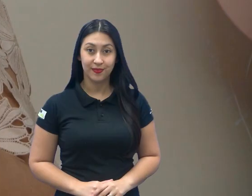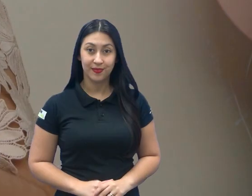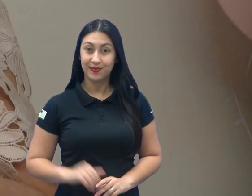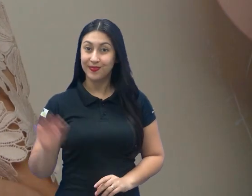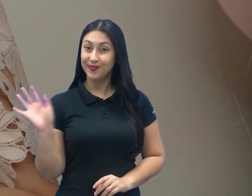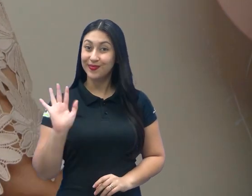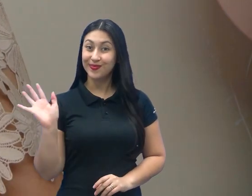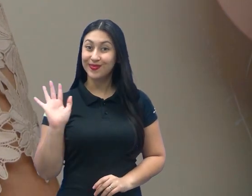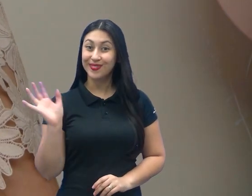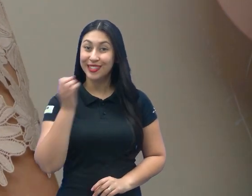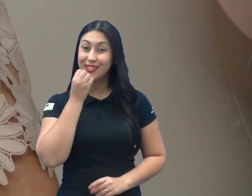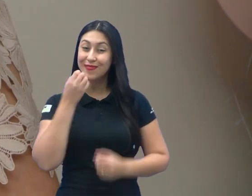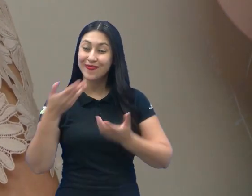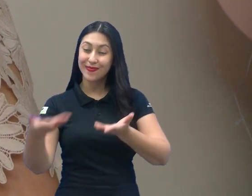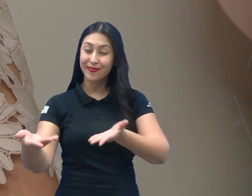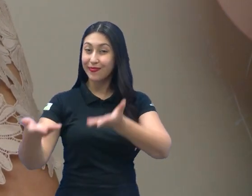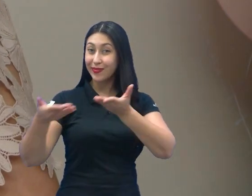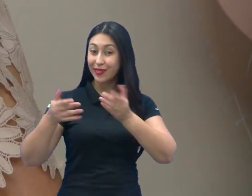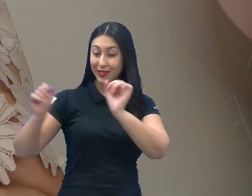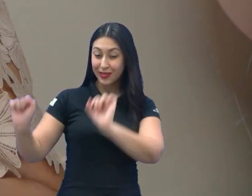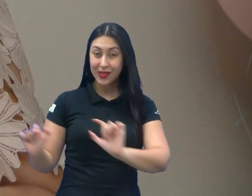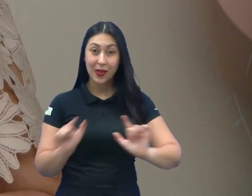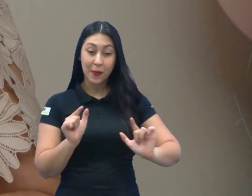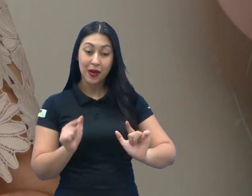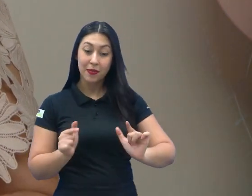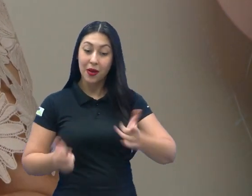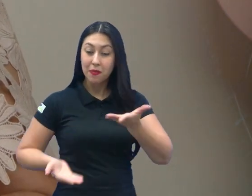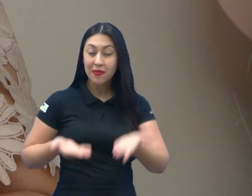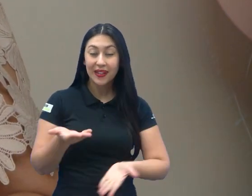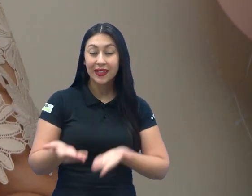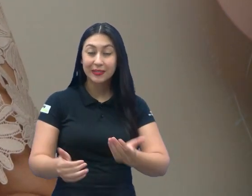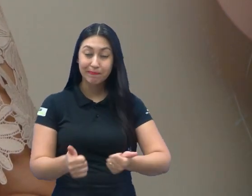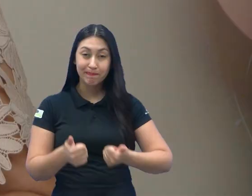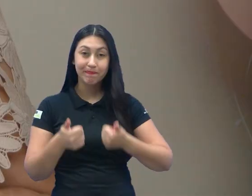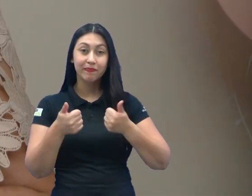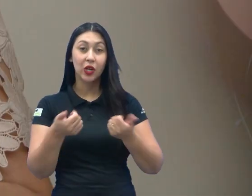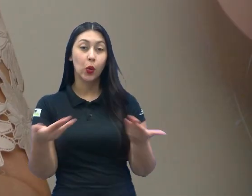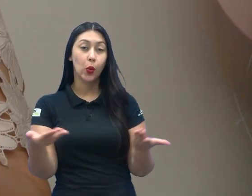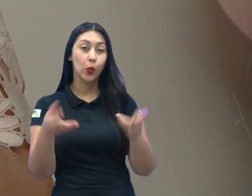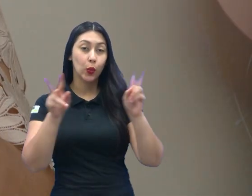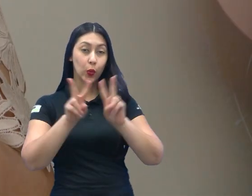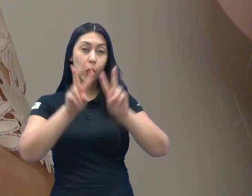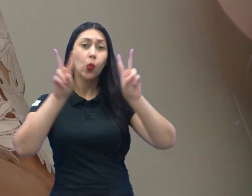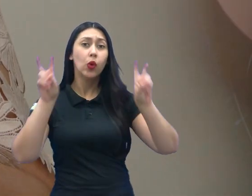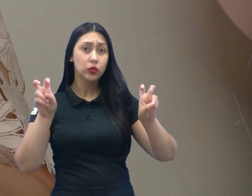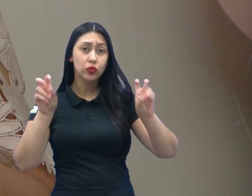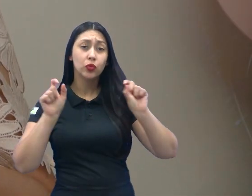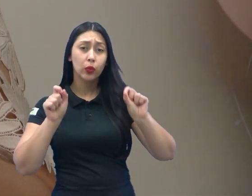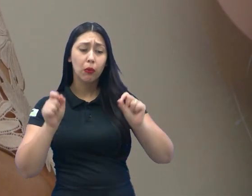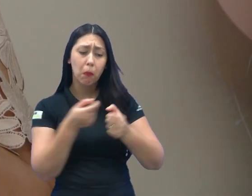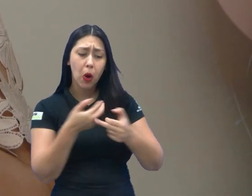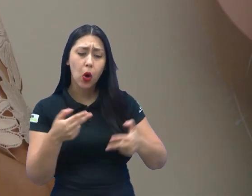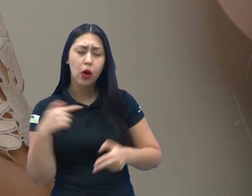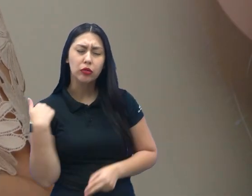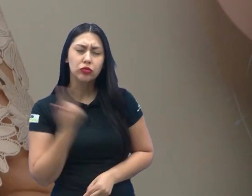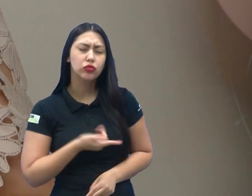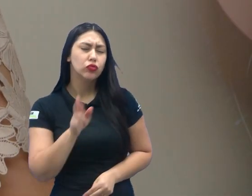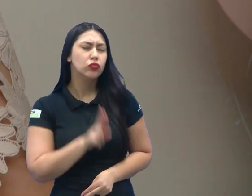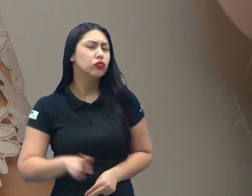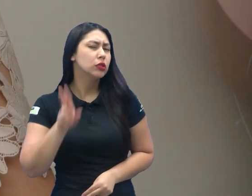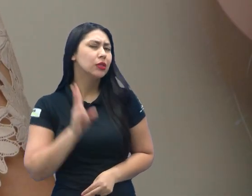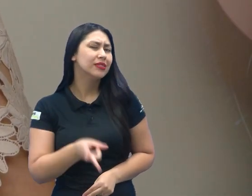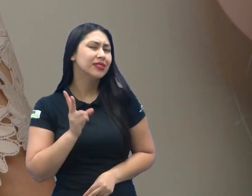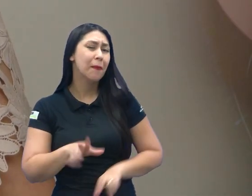Olá, seja muito bem-vindo ao De Bem com Você. Hoje o nosso papo é sobre algo que a gente usa o tempo todo, mas quase